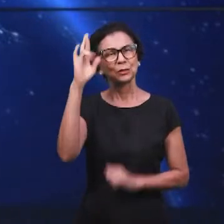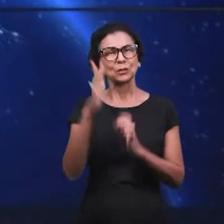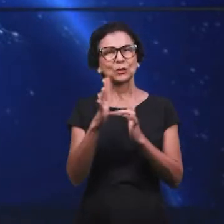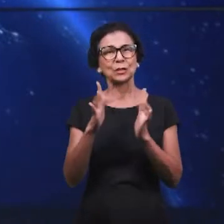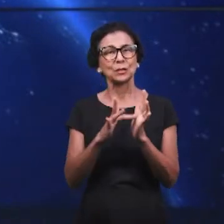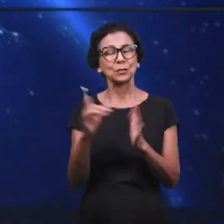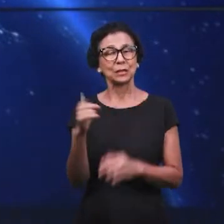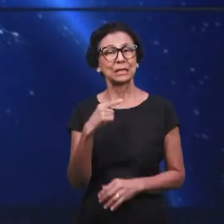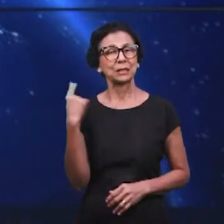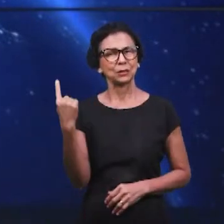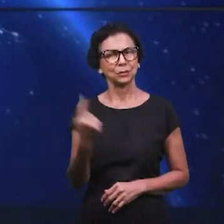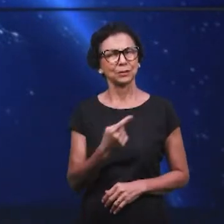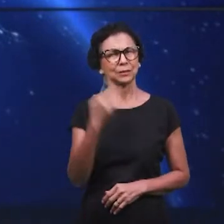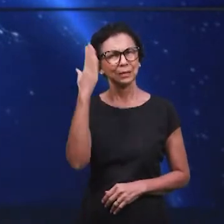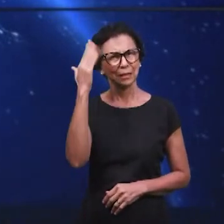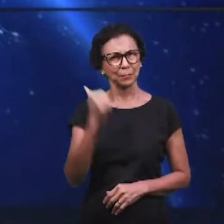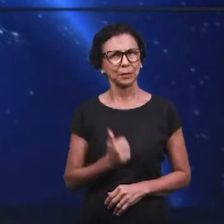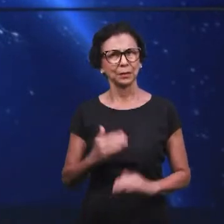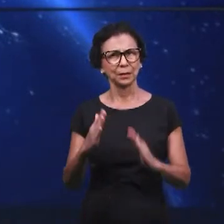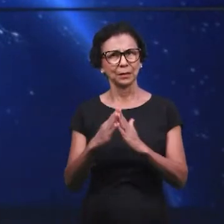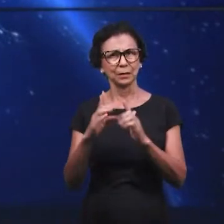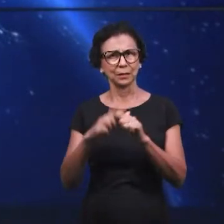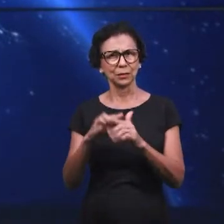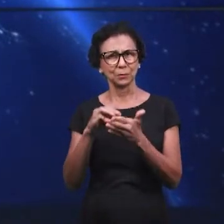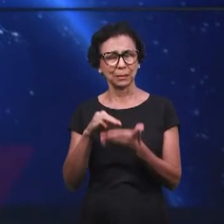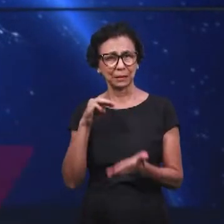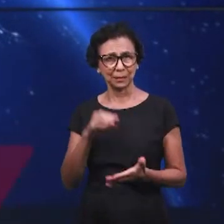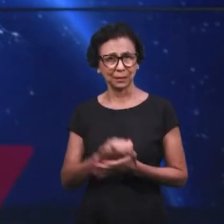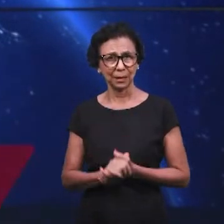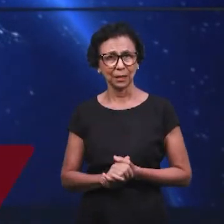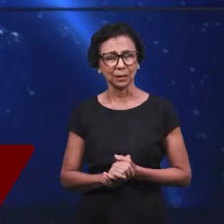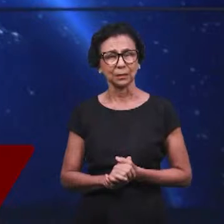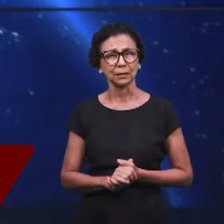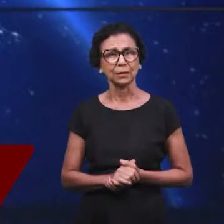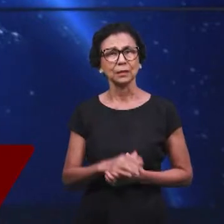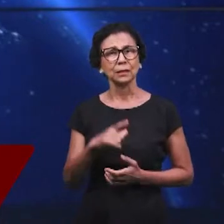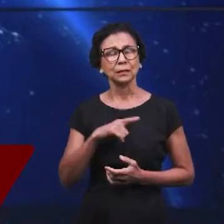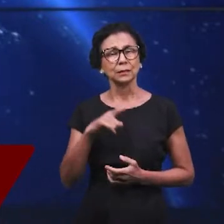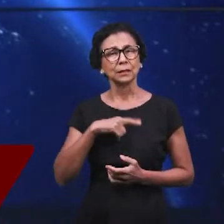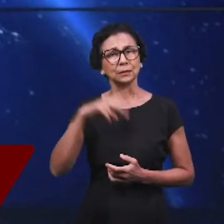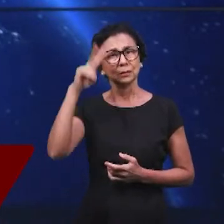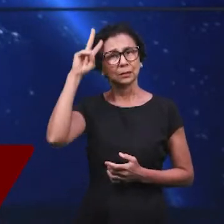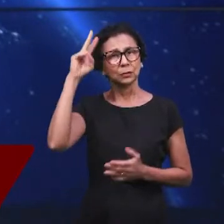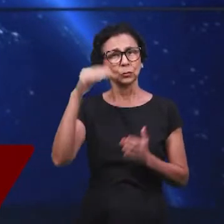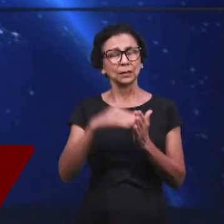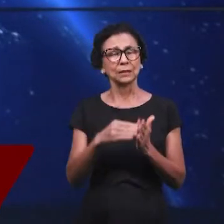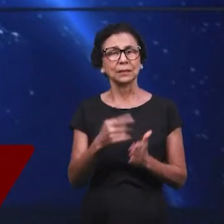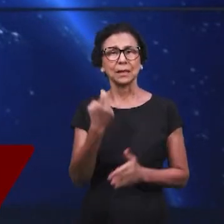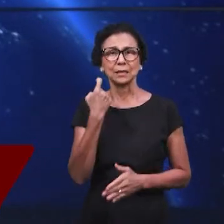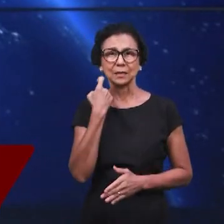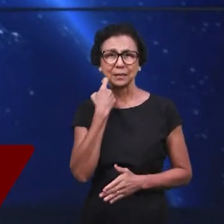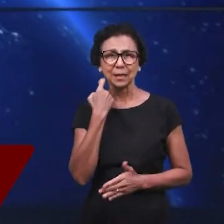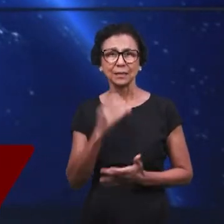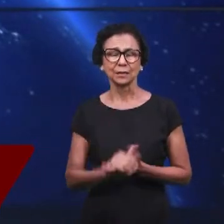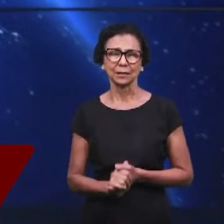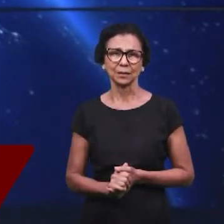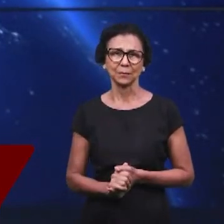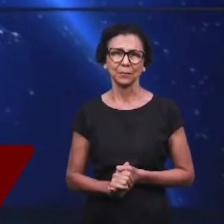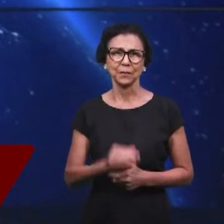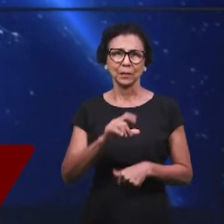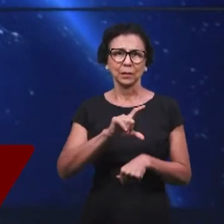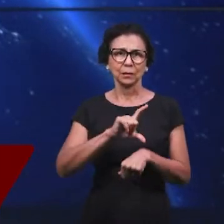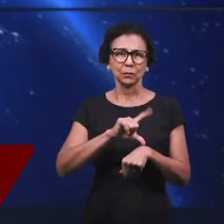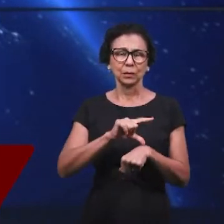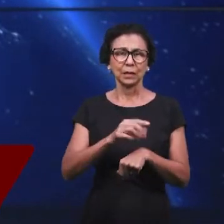paz do Senhor Jesus a todos. Você sabia que a Igreja Cristã Maranata realiza de segunda a sexta, às 18 horas, no